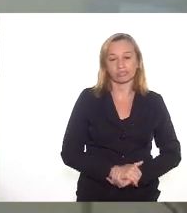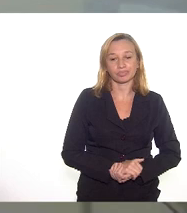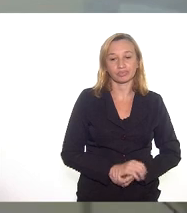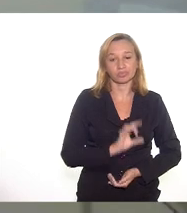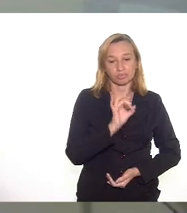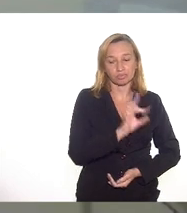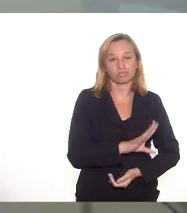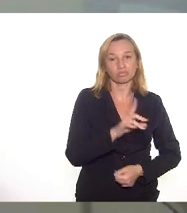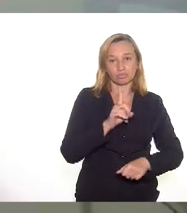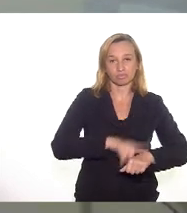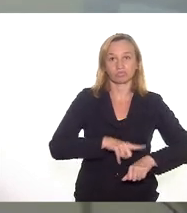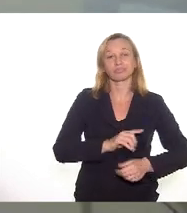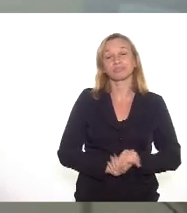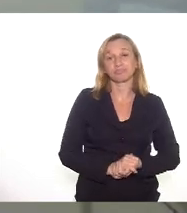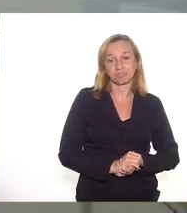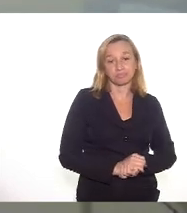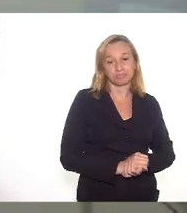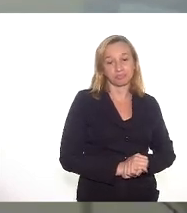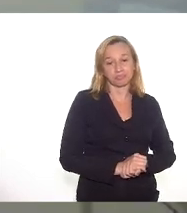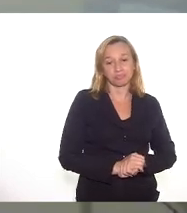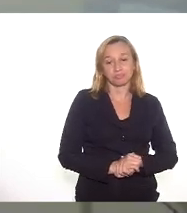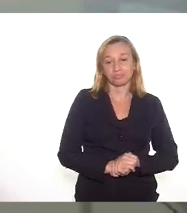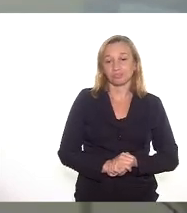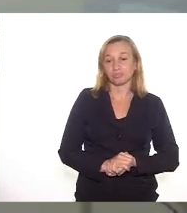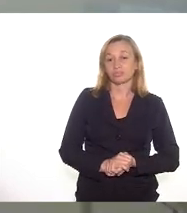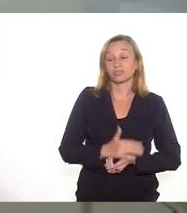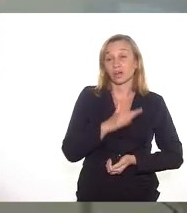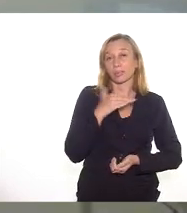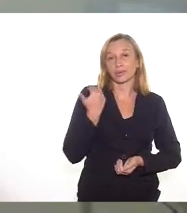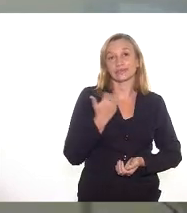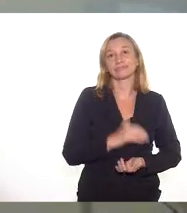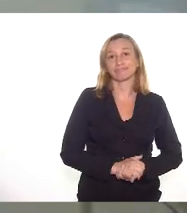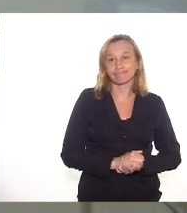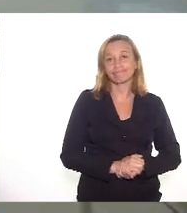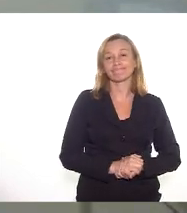nos últimos tempos é a garantia da morte.